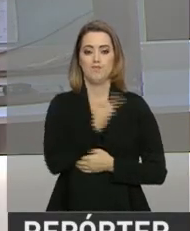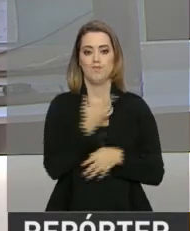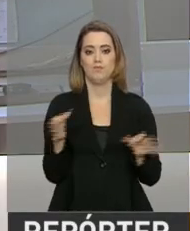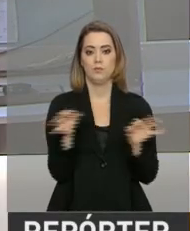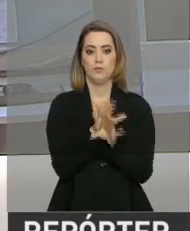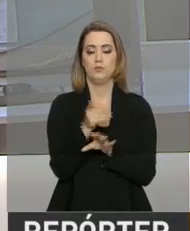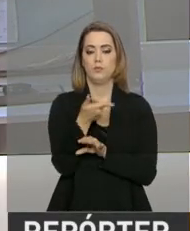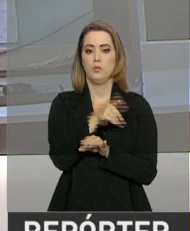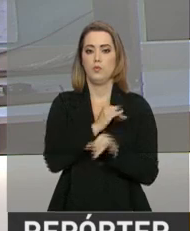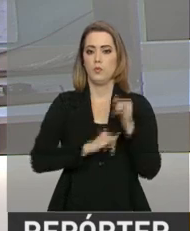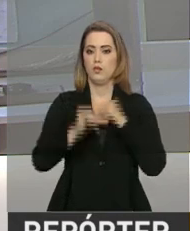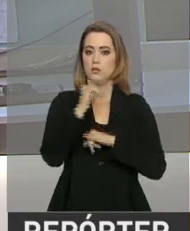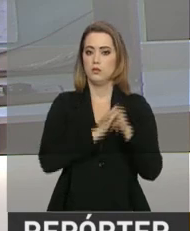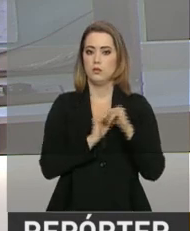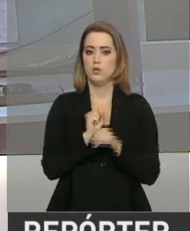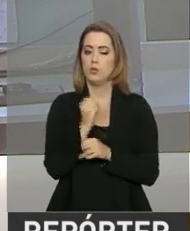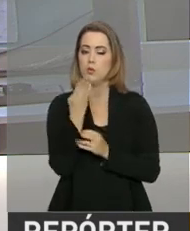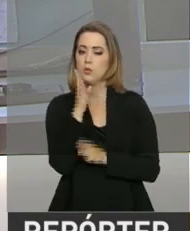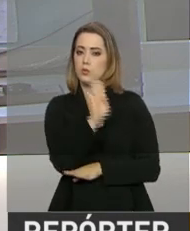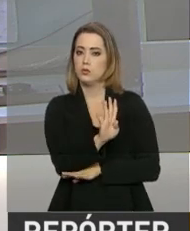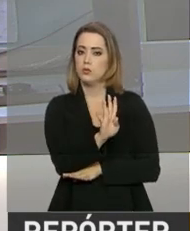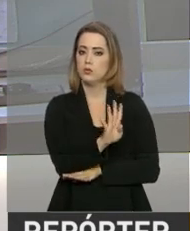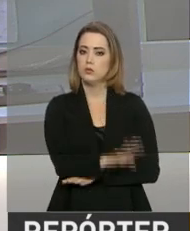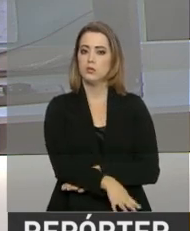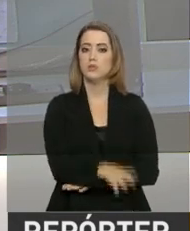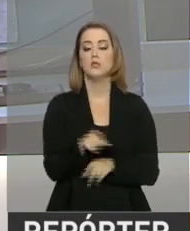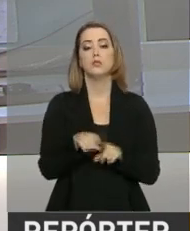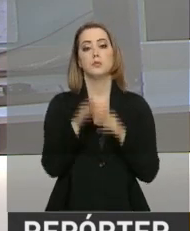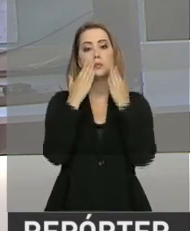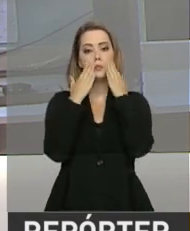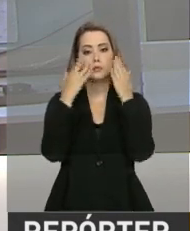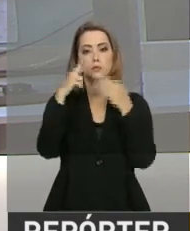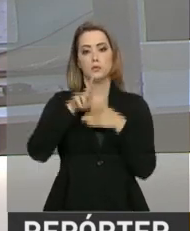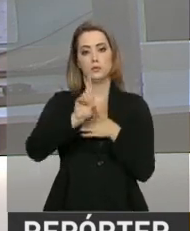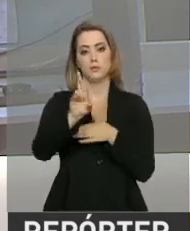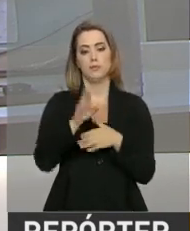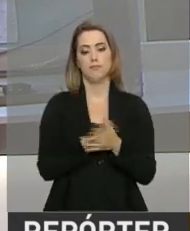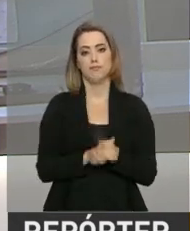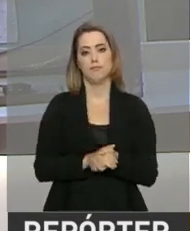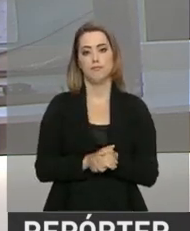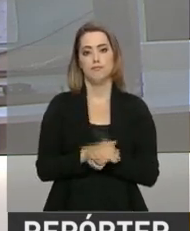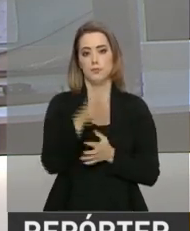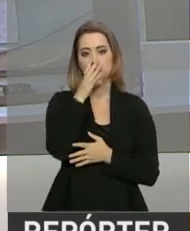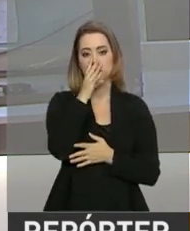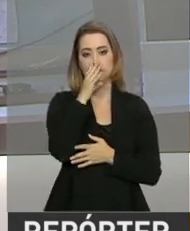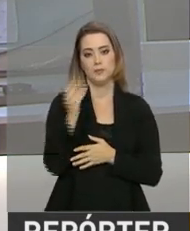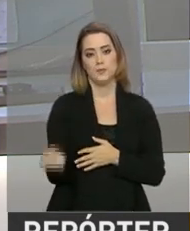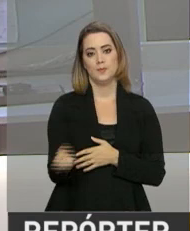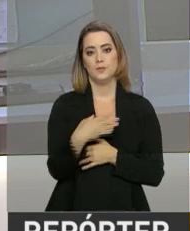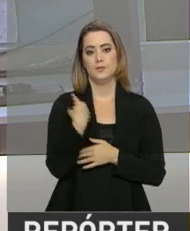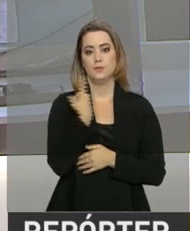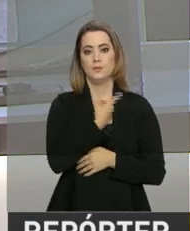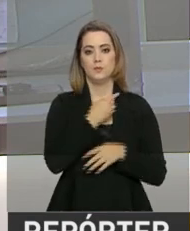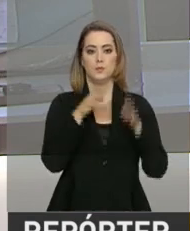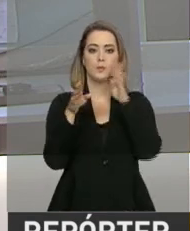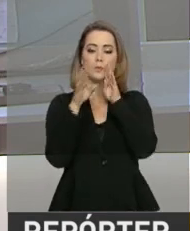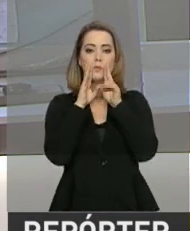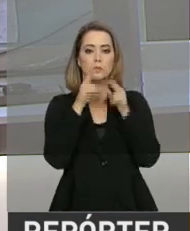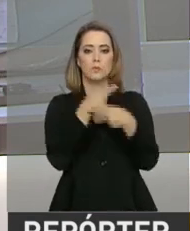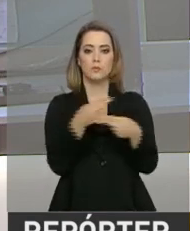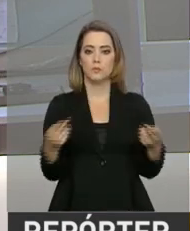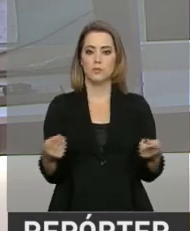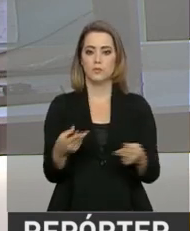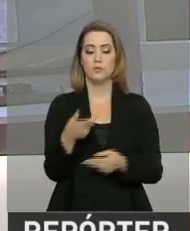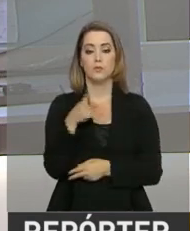voltamos a qualquer momento com outras informações o às quatro da tarde na próxima edição do repórter nbr acompanhe as novidades também pelas nossas redes